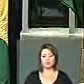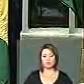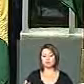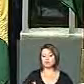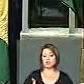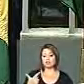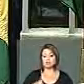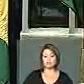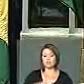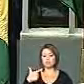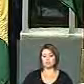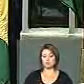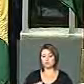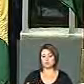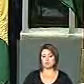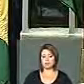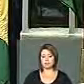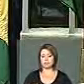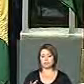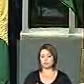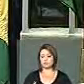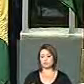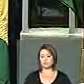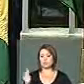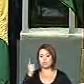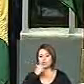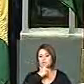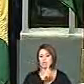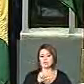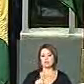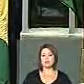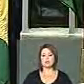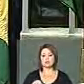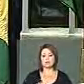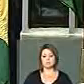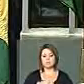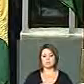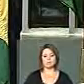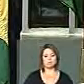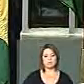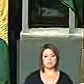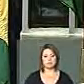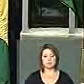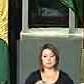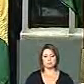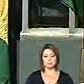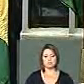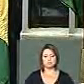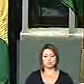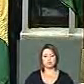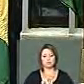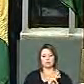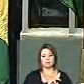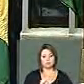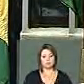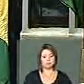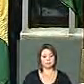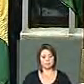turno e a vitoriosa é a presidenta Dilma Rousseff e o projeto que ela representa.